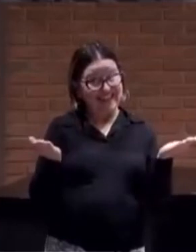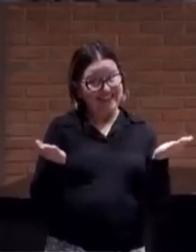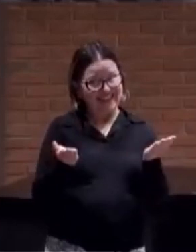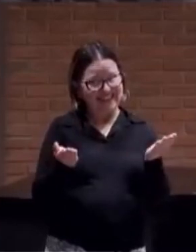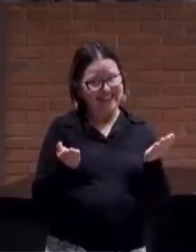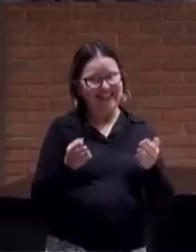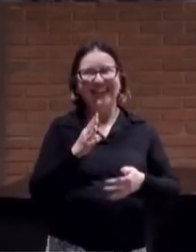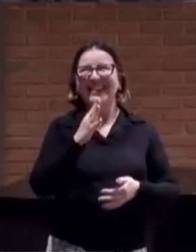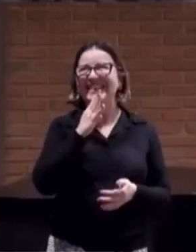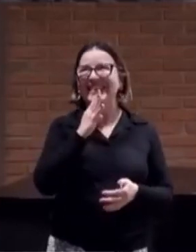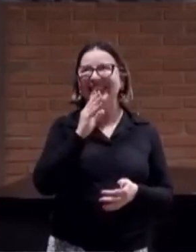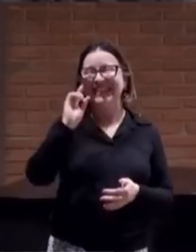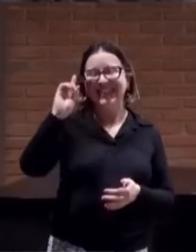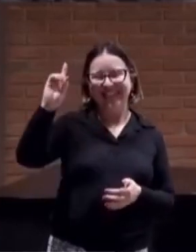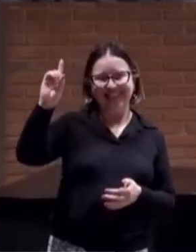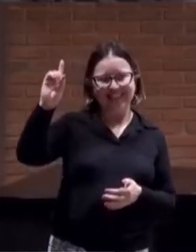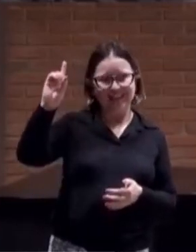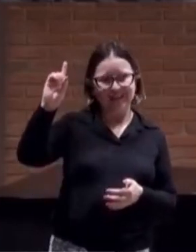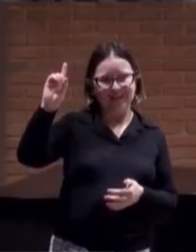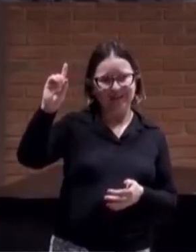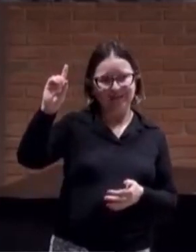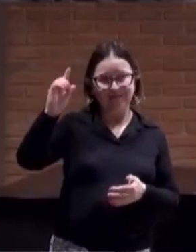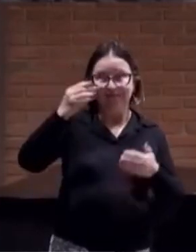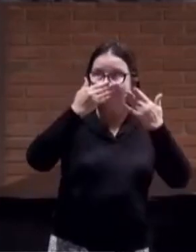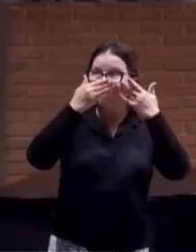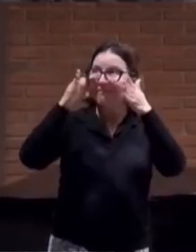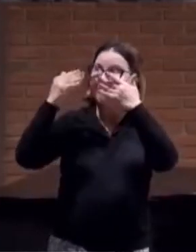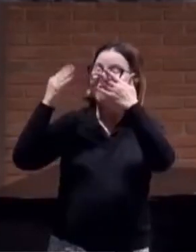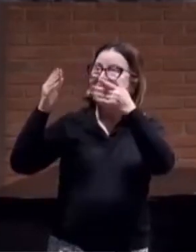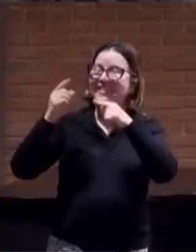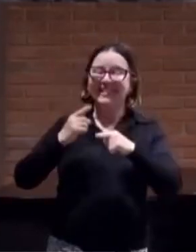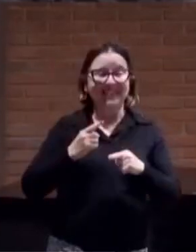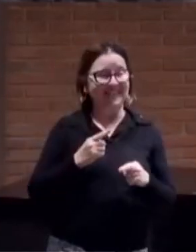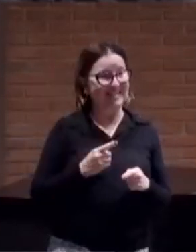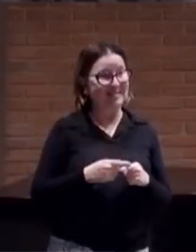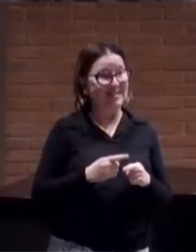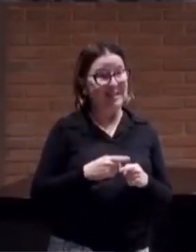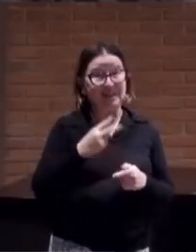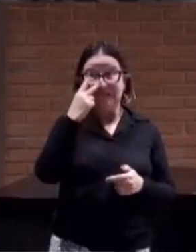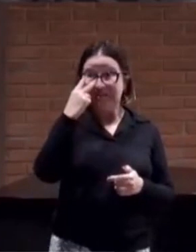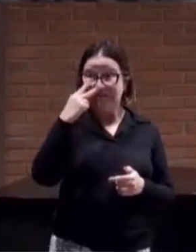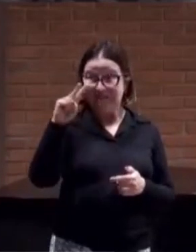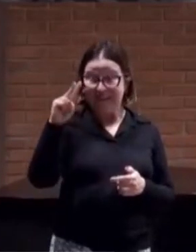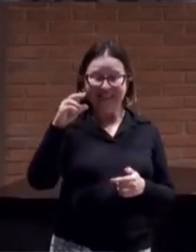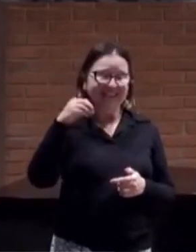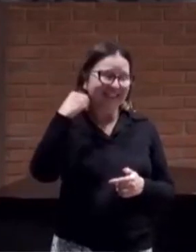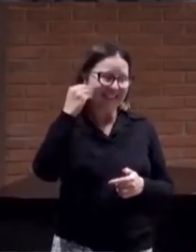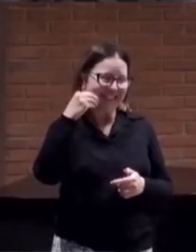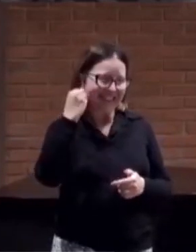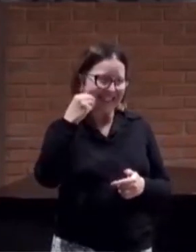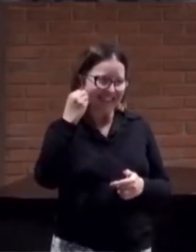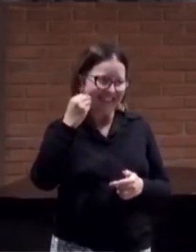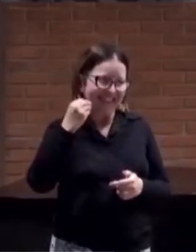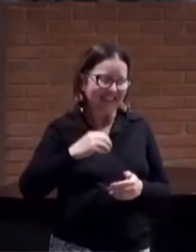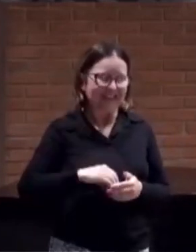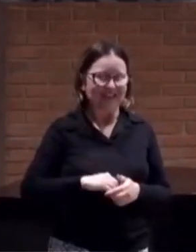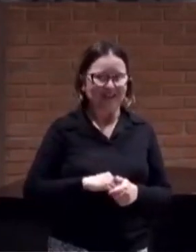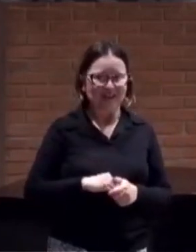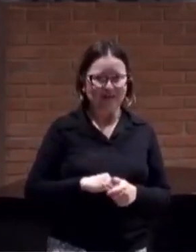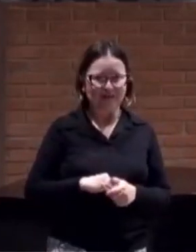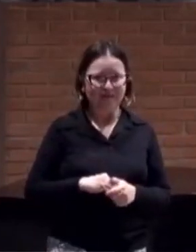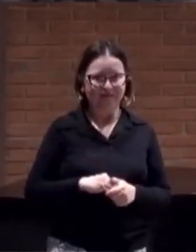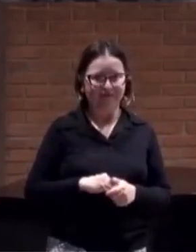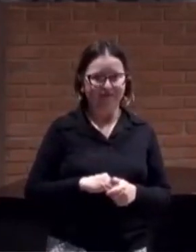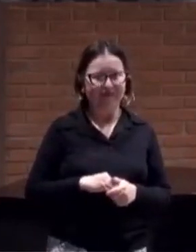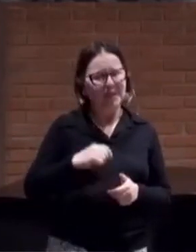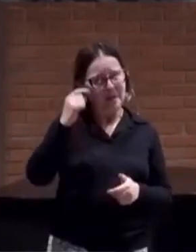eu te conheço de olhos abertos, porque eu vi, eu experimentei. Então, pense